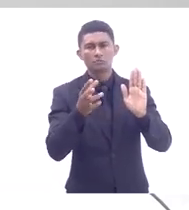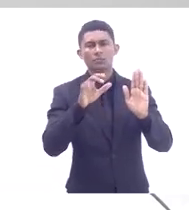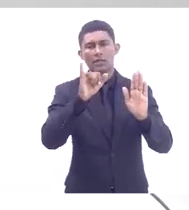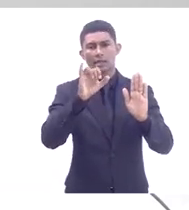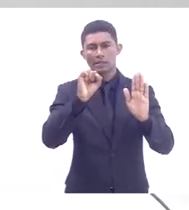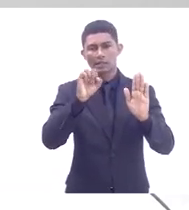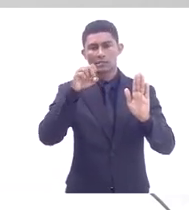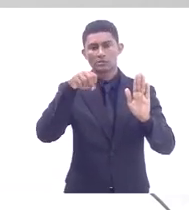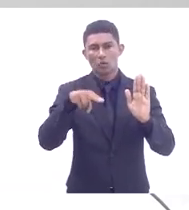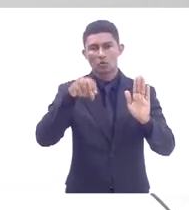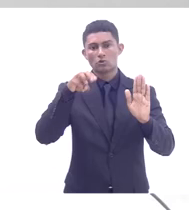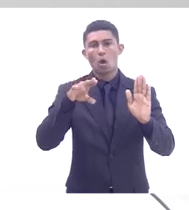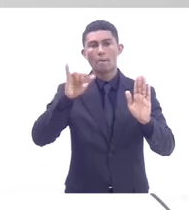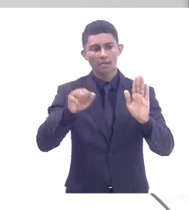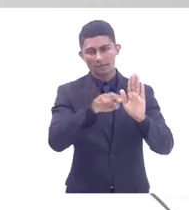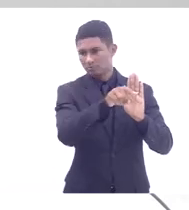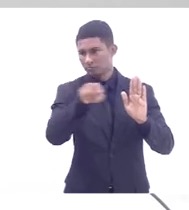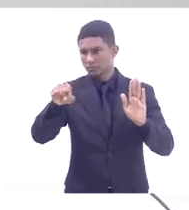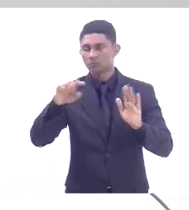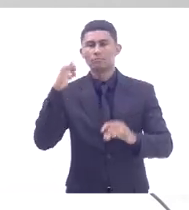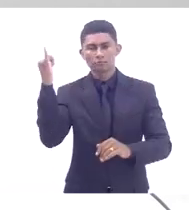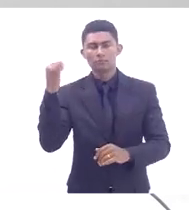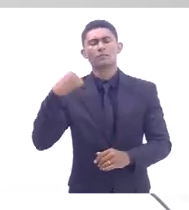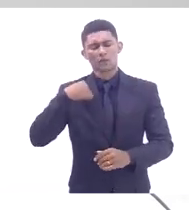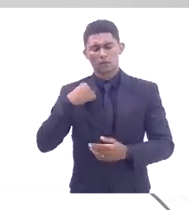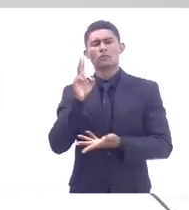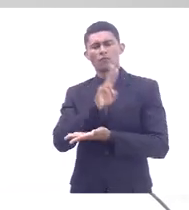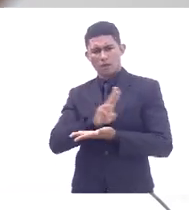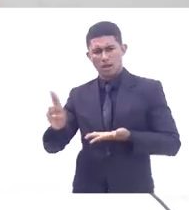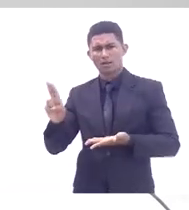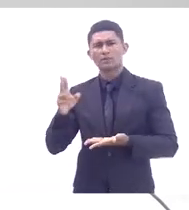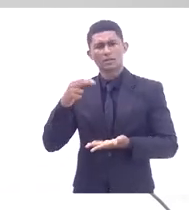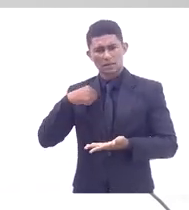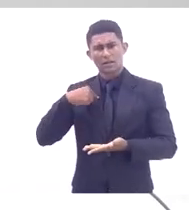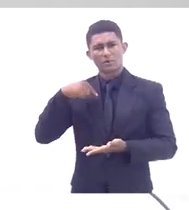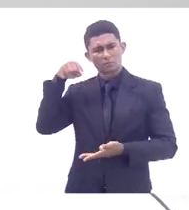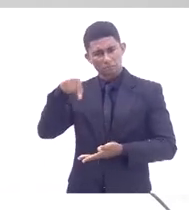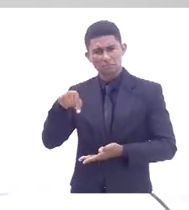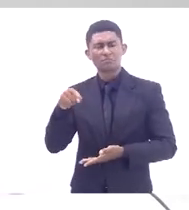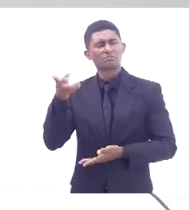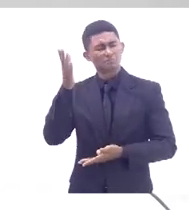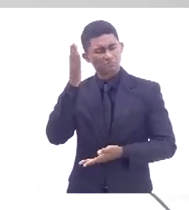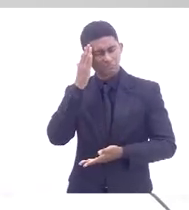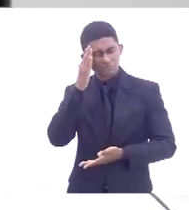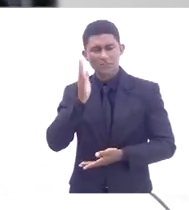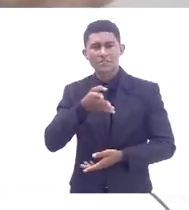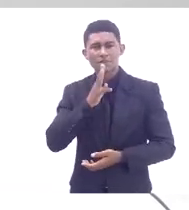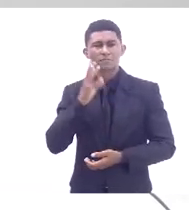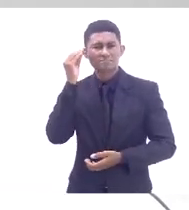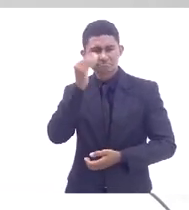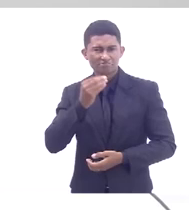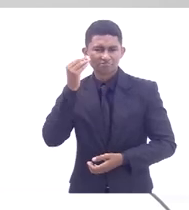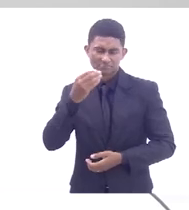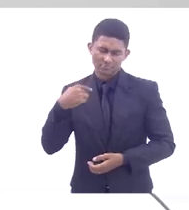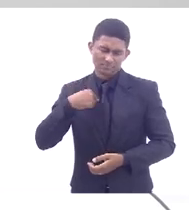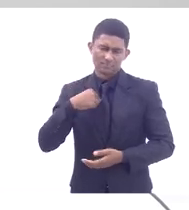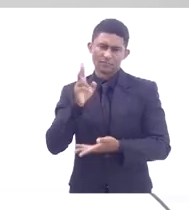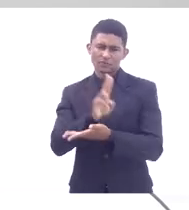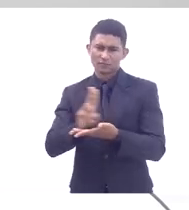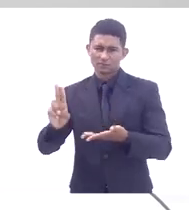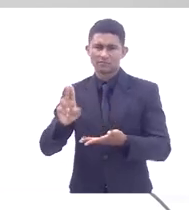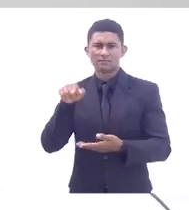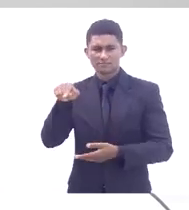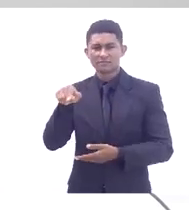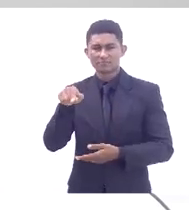nós que militamos no ambiente Universitário né é de onde eu proved onde eu de onde eu vim saio para a